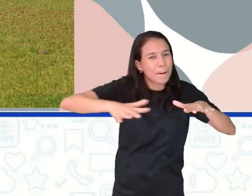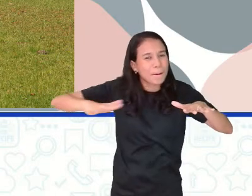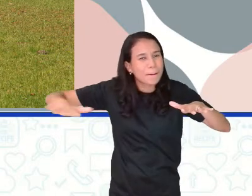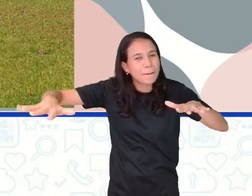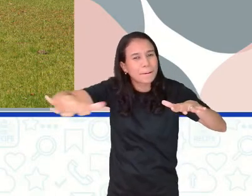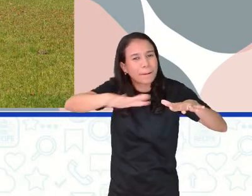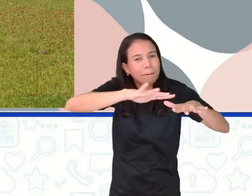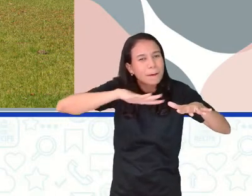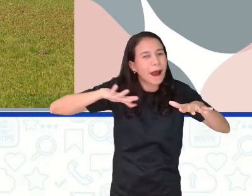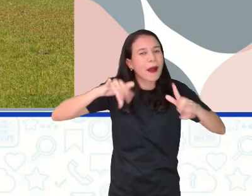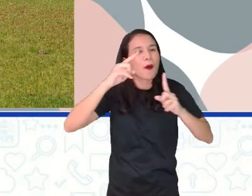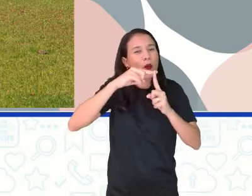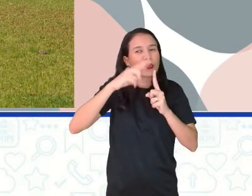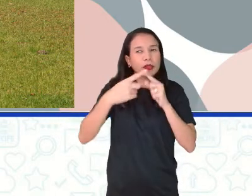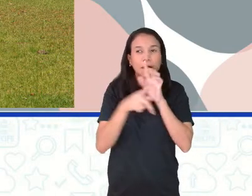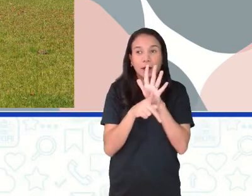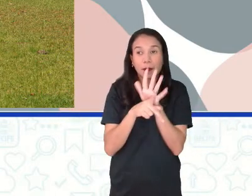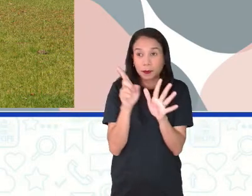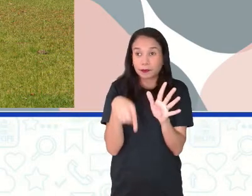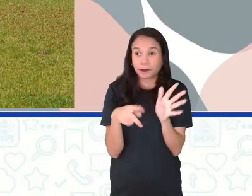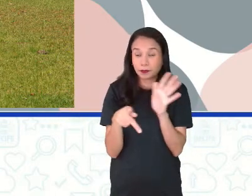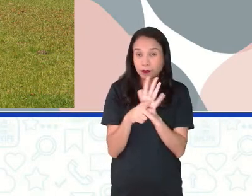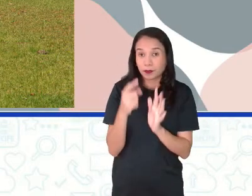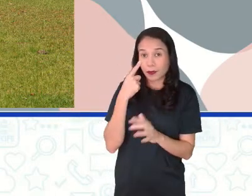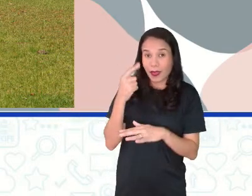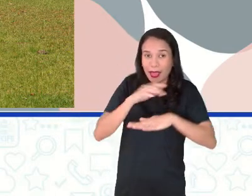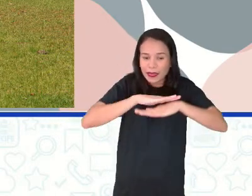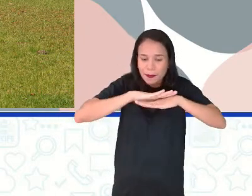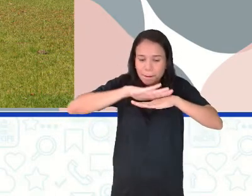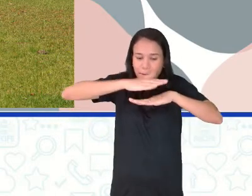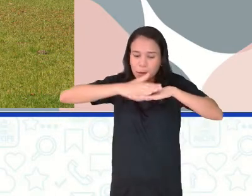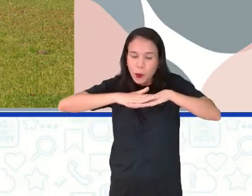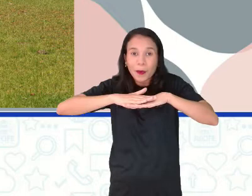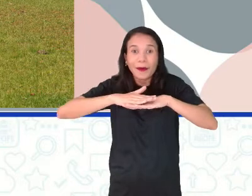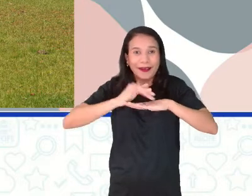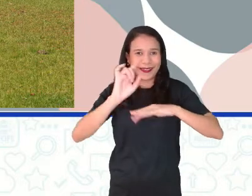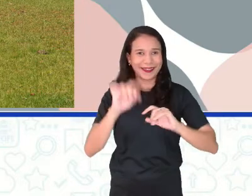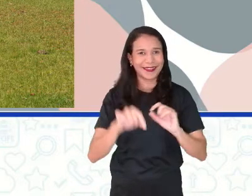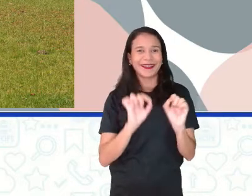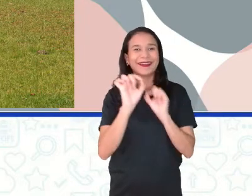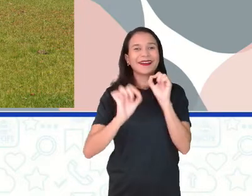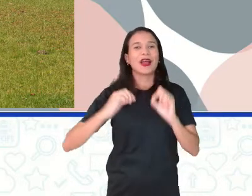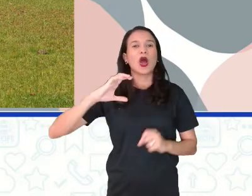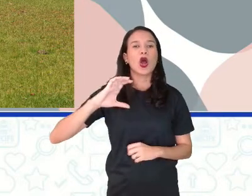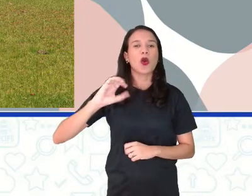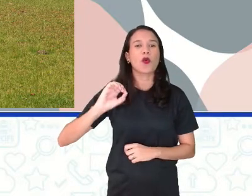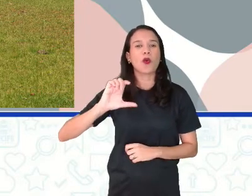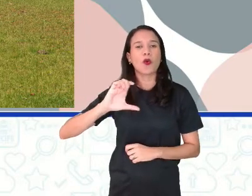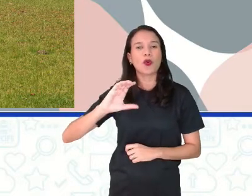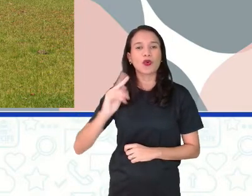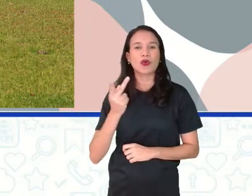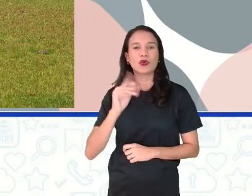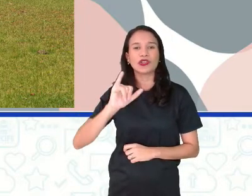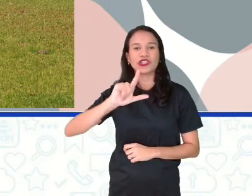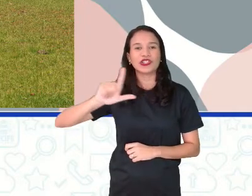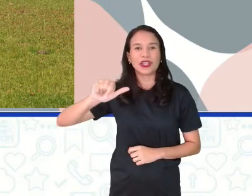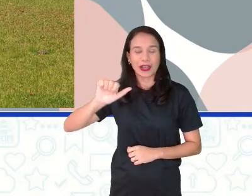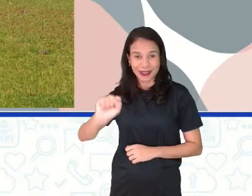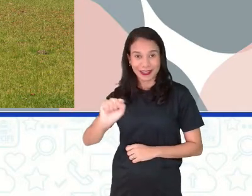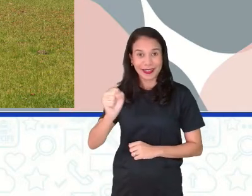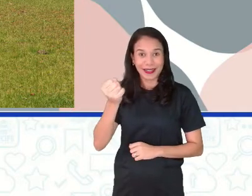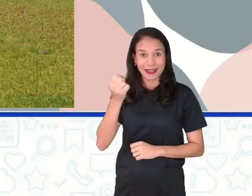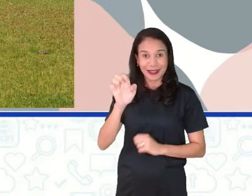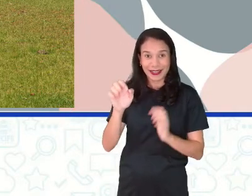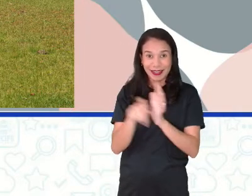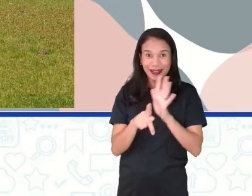encontrar um tipo de relevo, né? Que são esses calombinhos aí, ó, chamado de coxilhas, né? Se Gilson estivesse aqui, eu ia